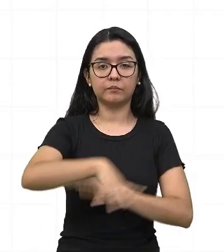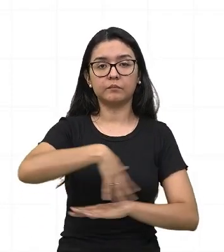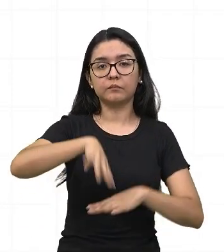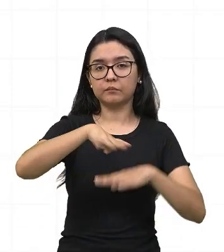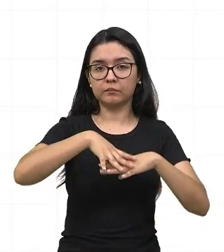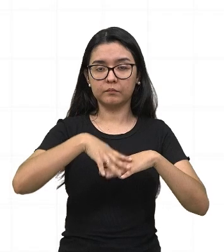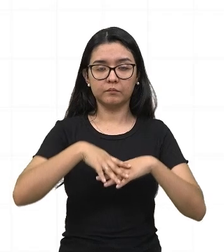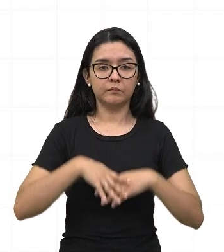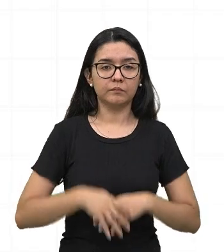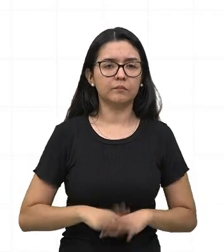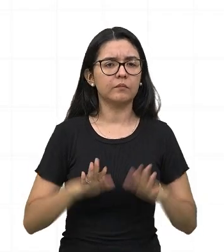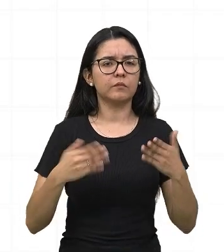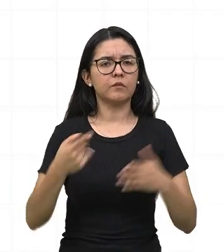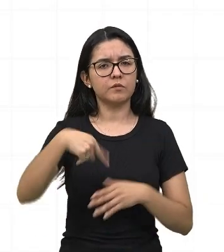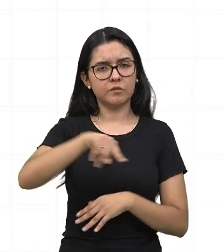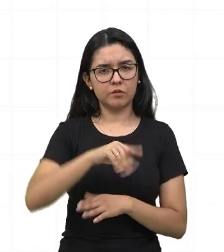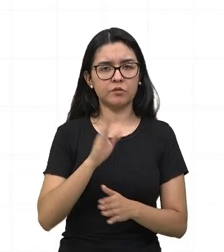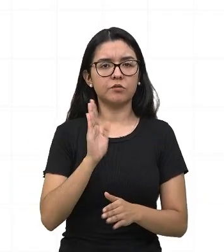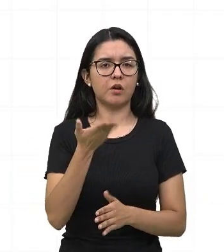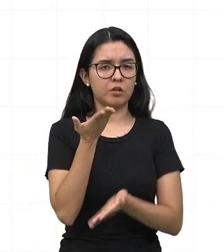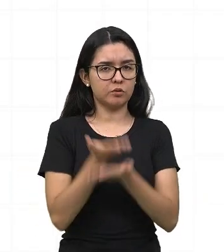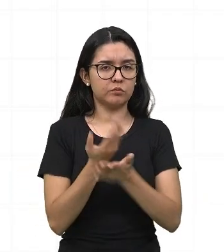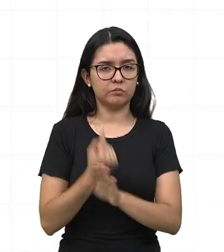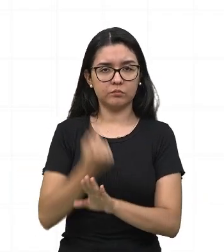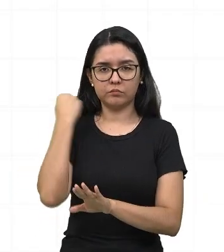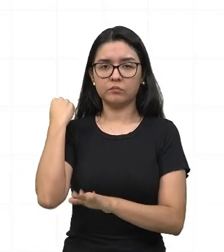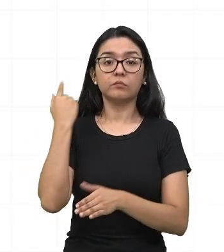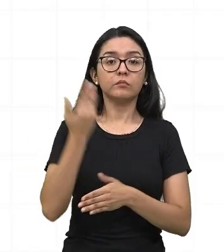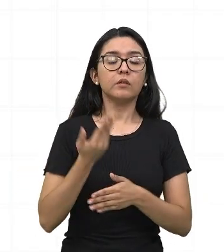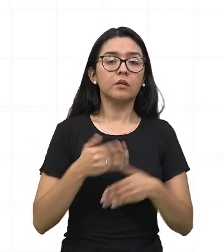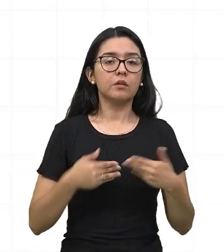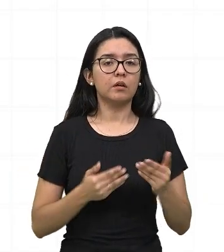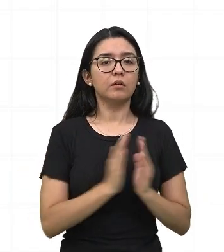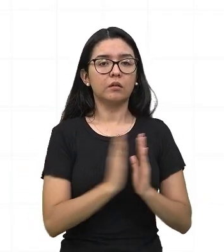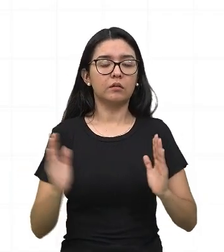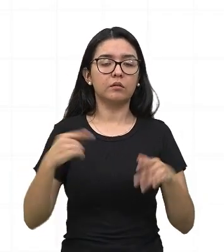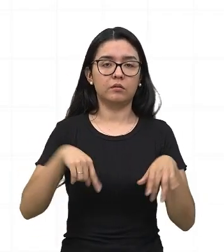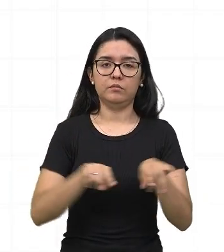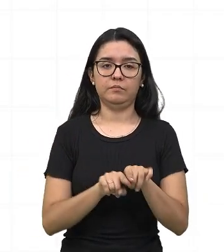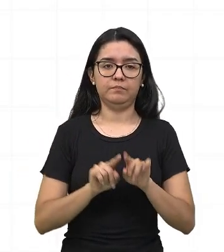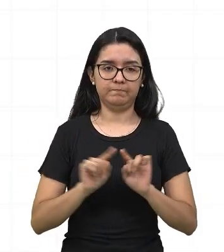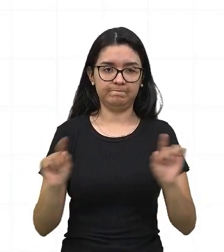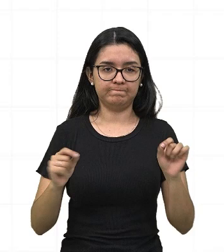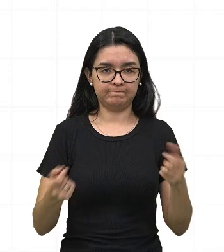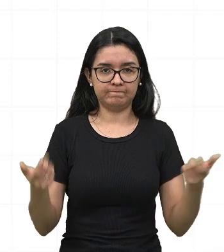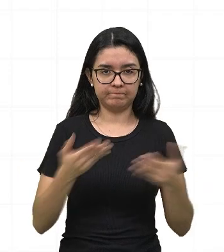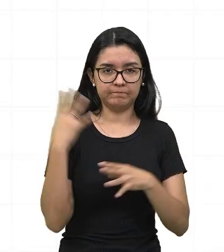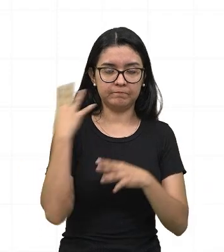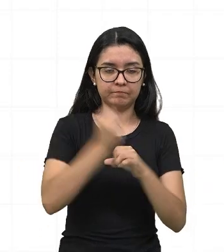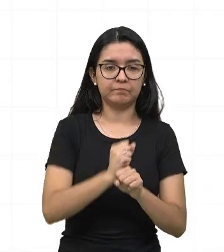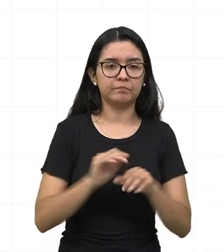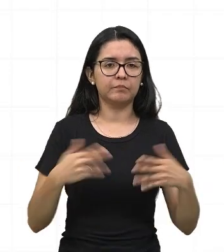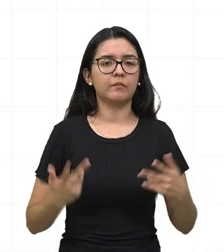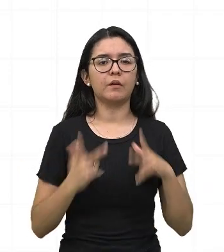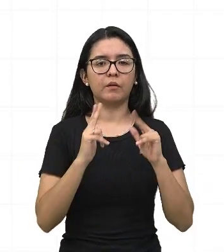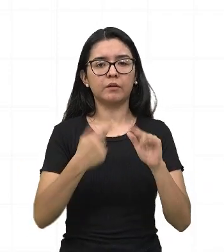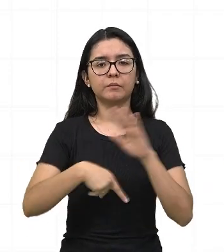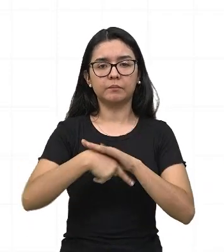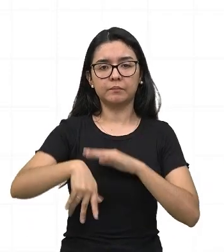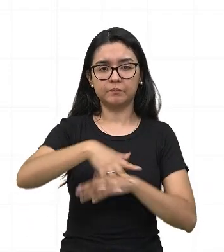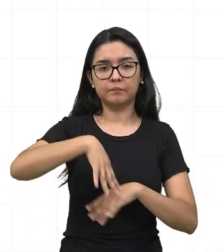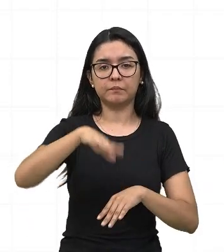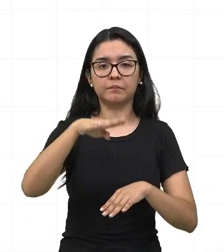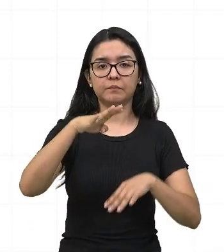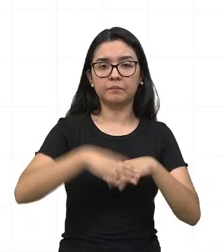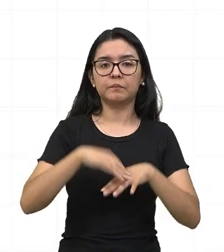matemática. Vocês viram isso ao longo da nossa unidade, né? Mas enfim, quando falamos de igualdade matemática,